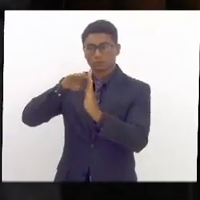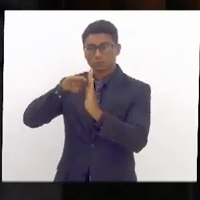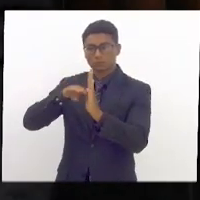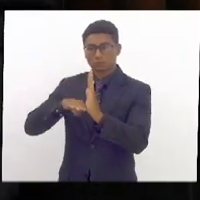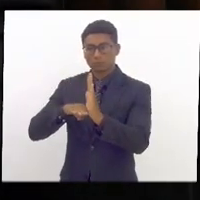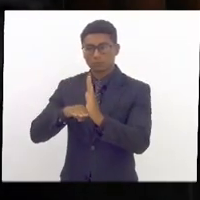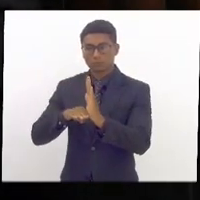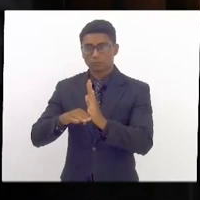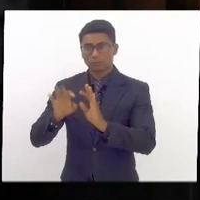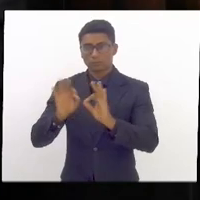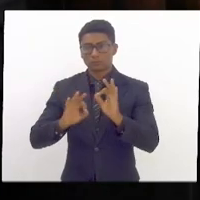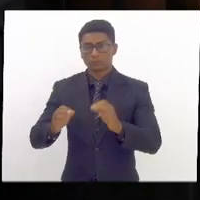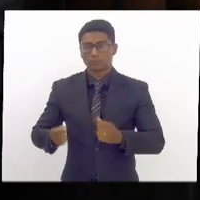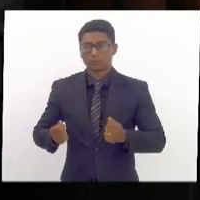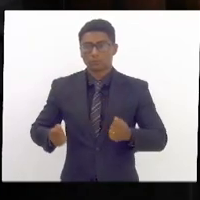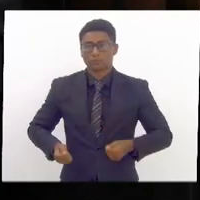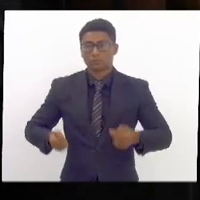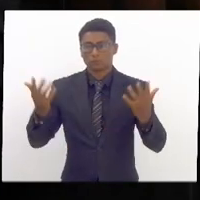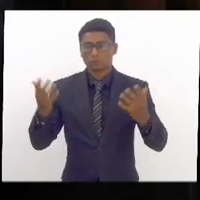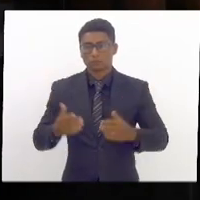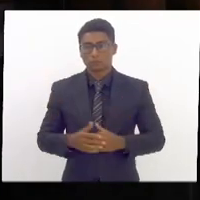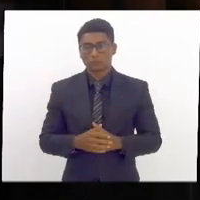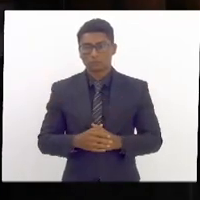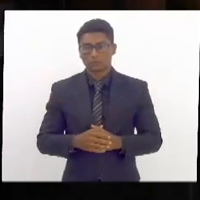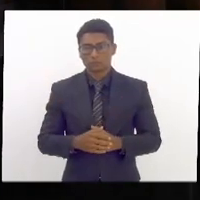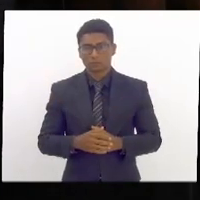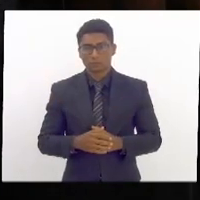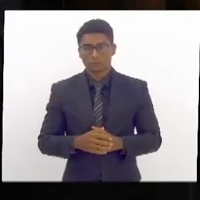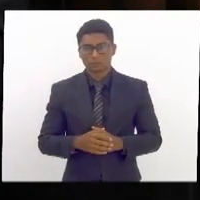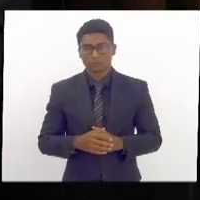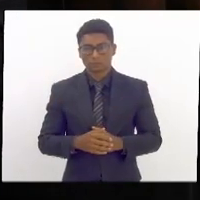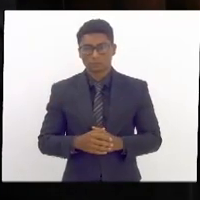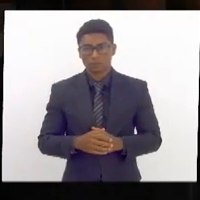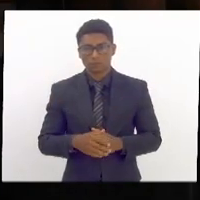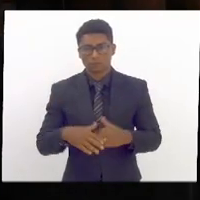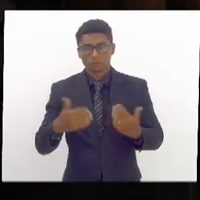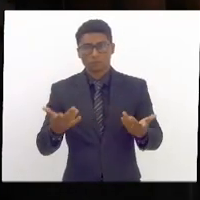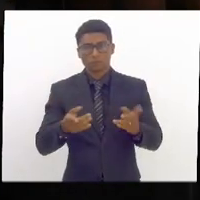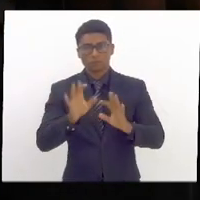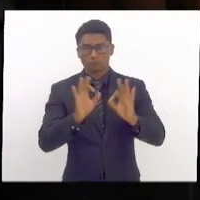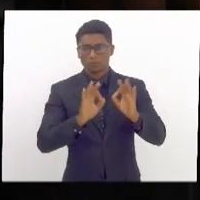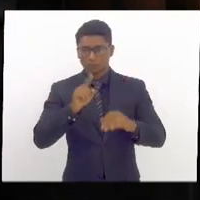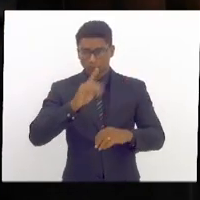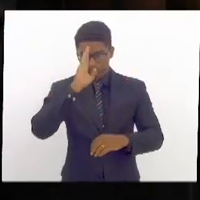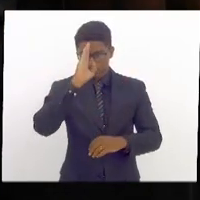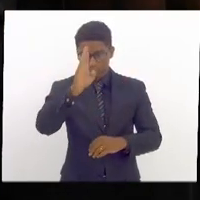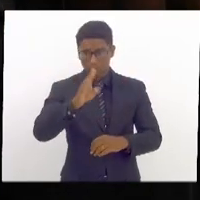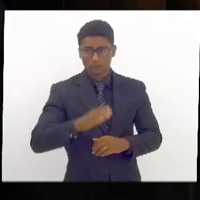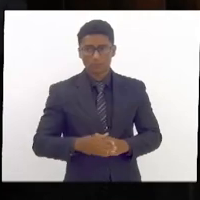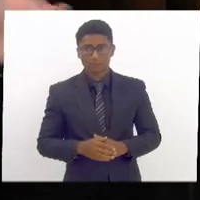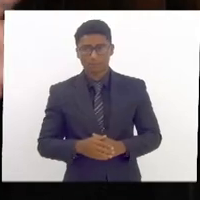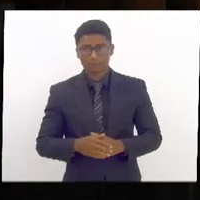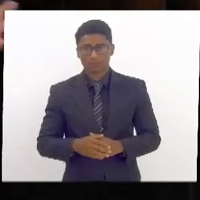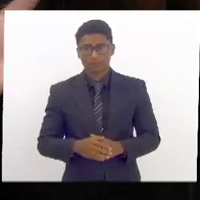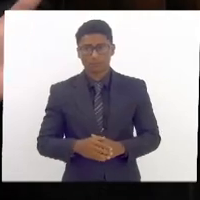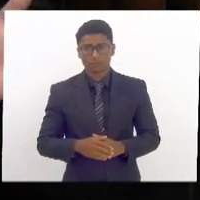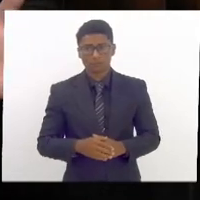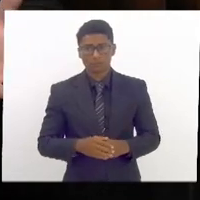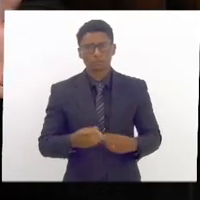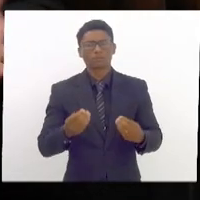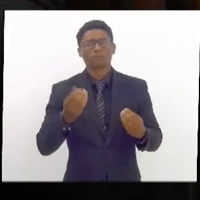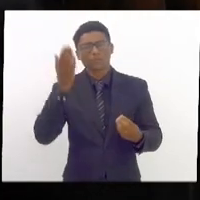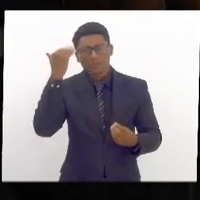plano de custeio e benefício... Para concluir, deputado. Pô, não. Plano de custeio e benefício é espinha dorsal, para se saber quem